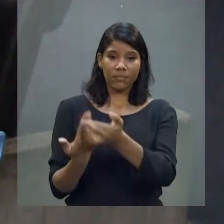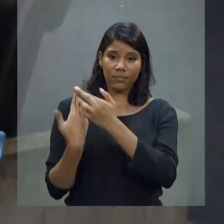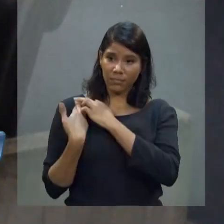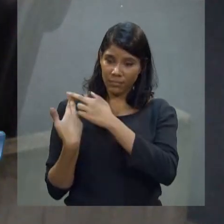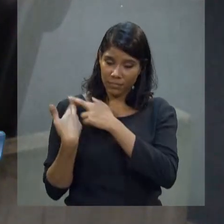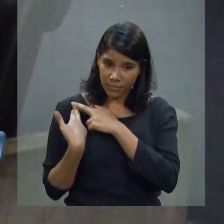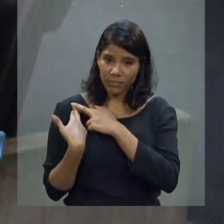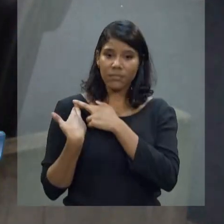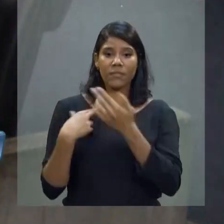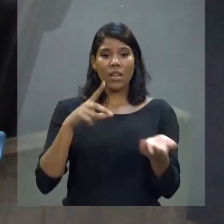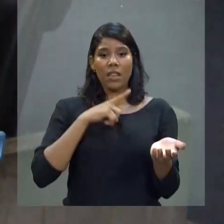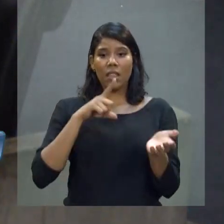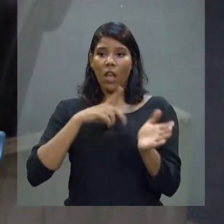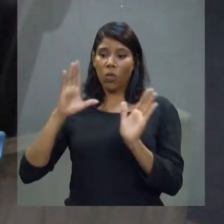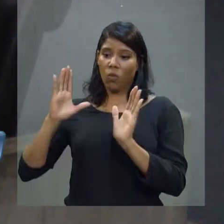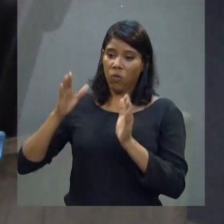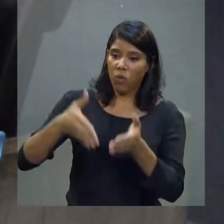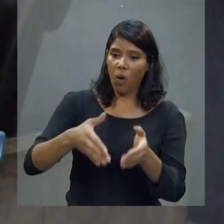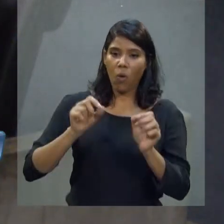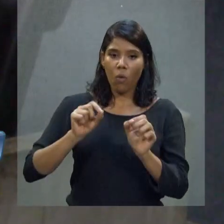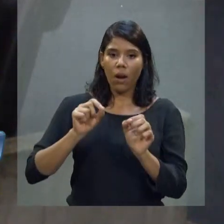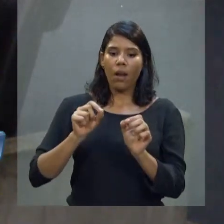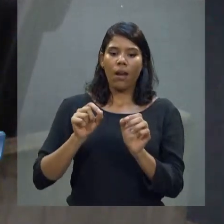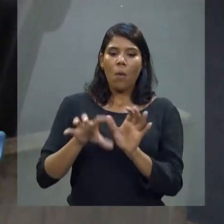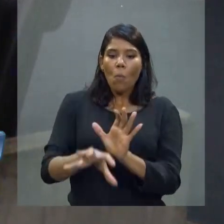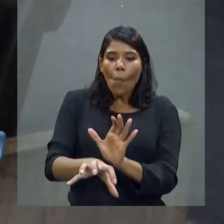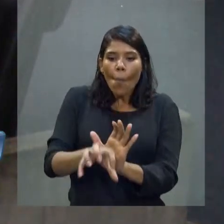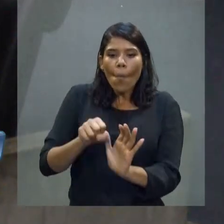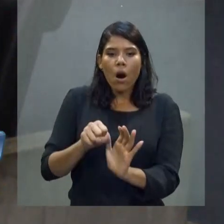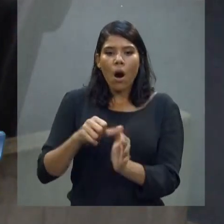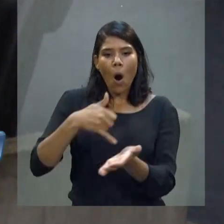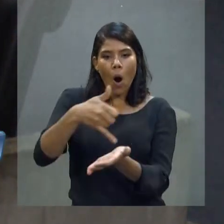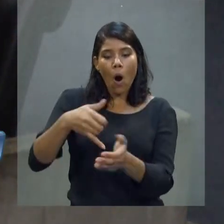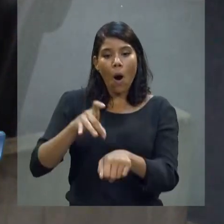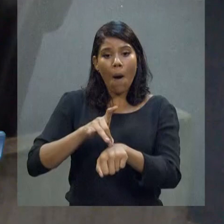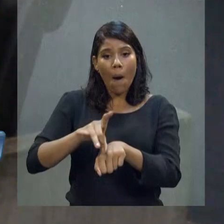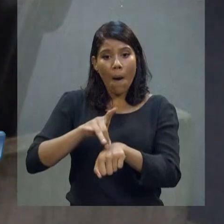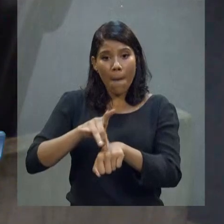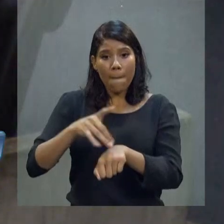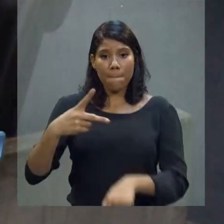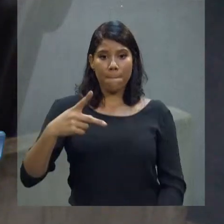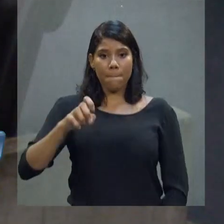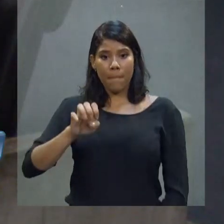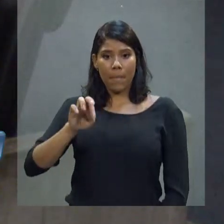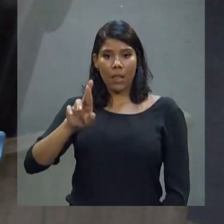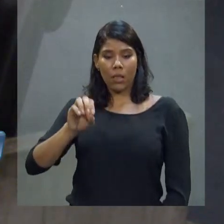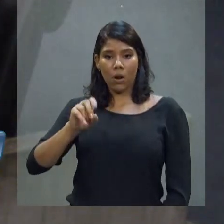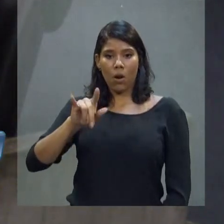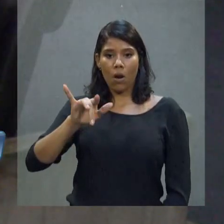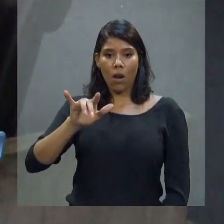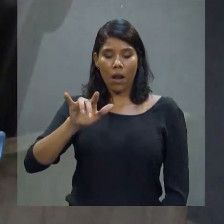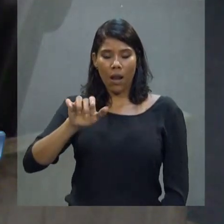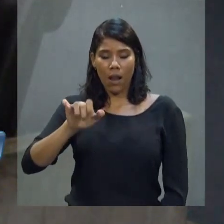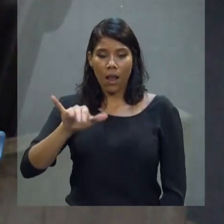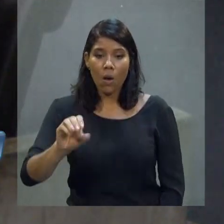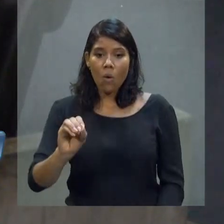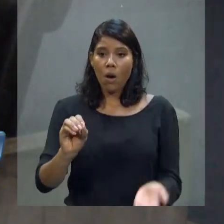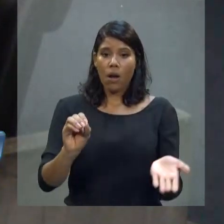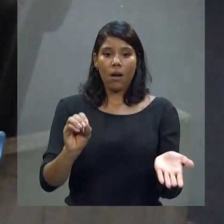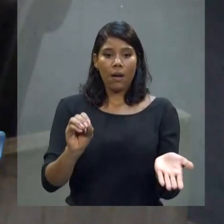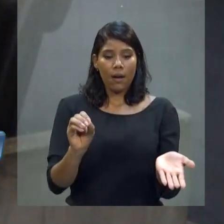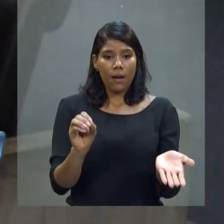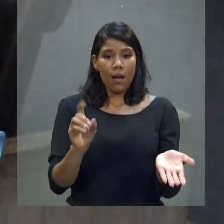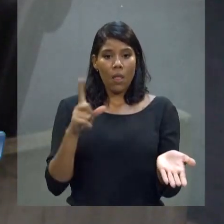empresa voltada à extração de petróleo e uma empresa que não seja inchada. Nós não podemos pendurar